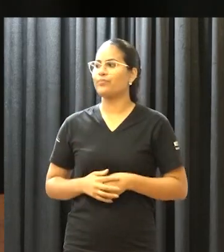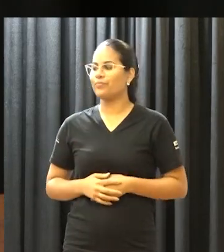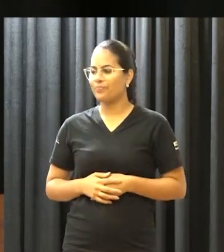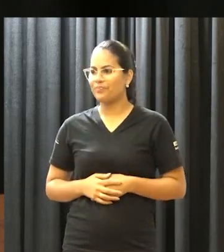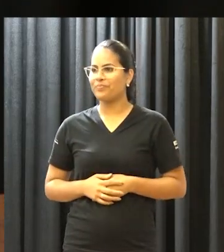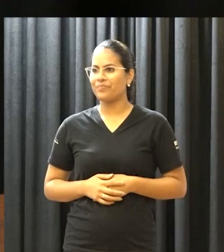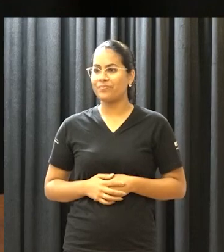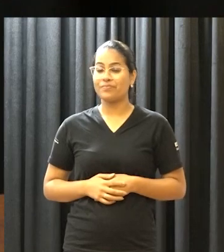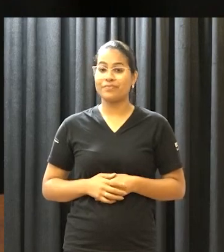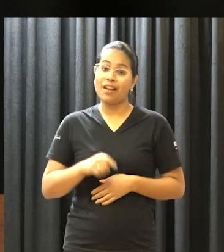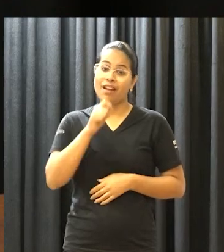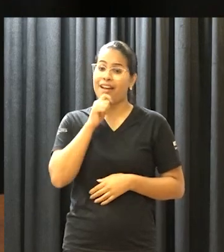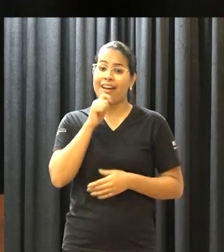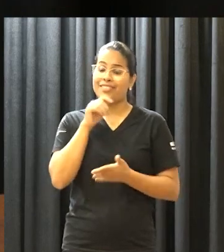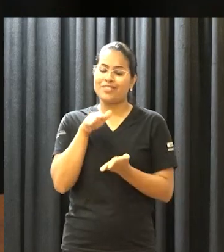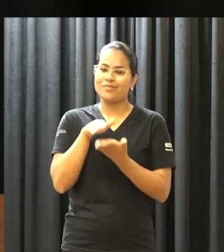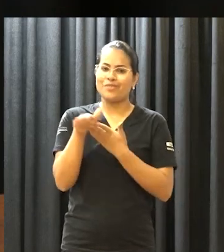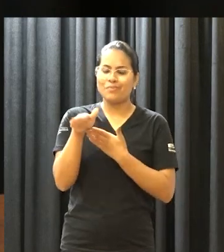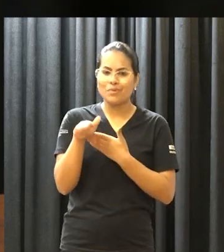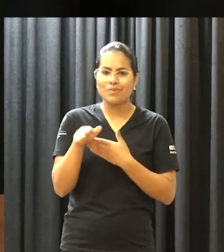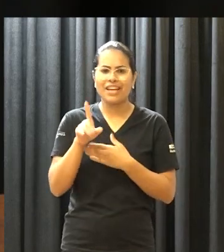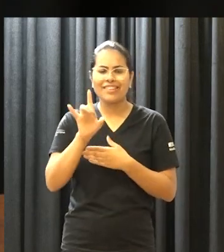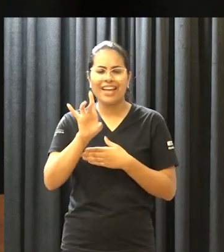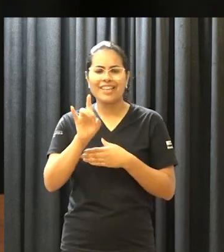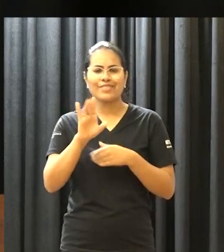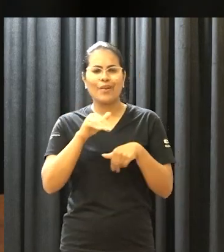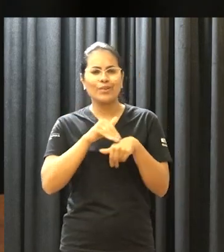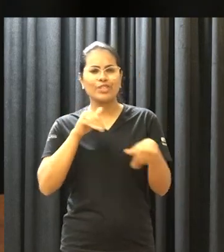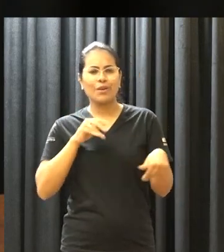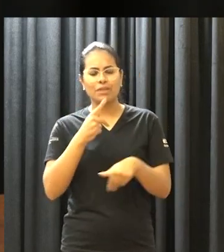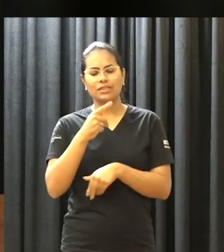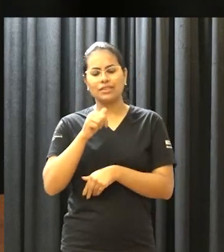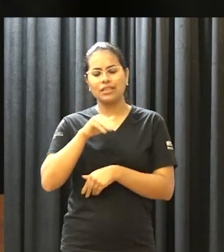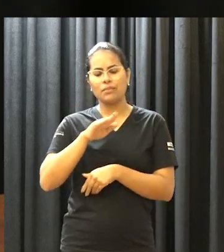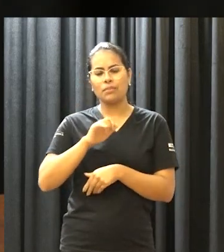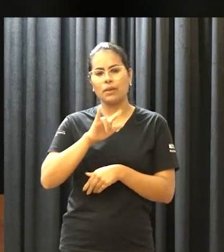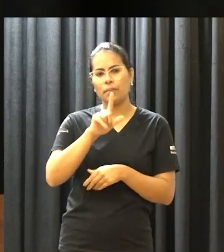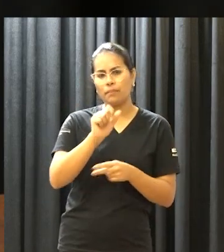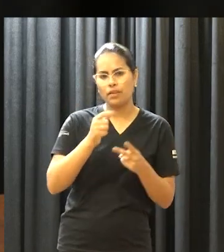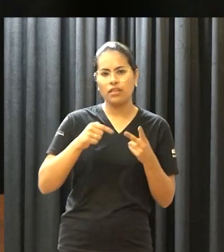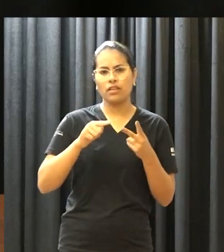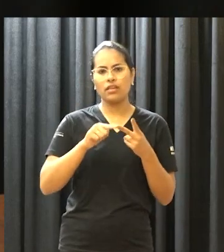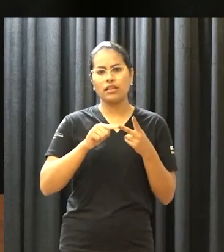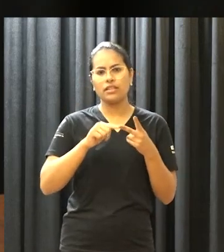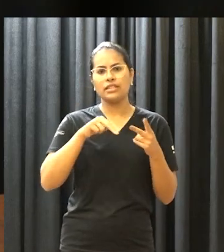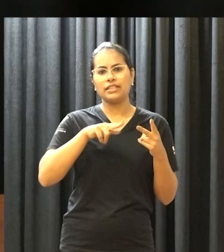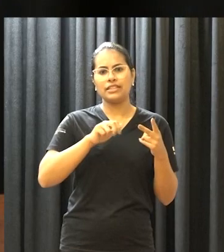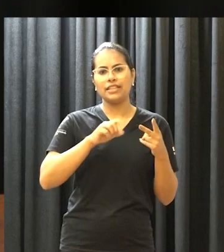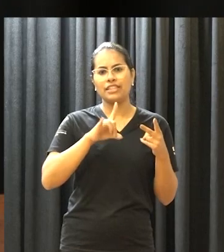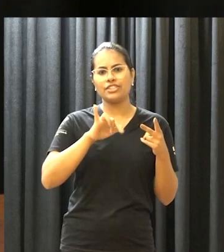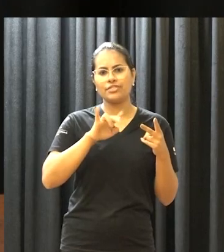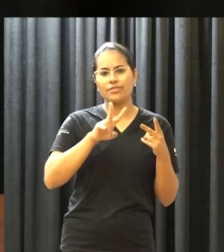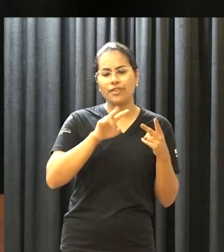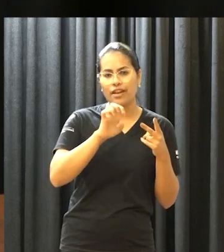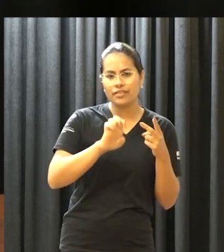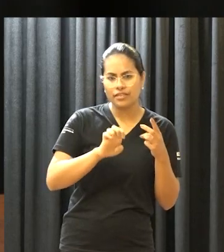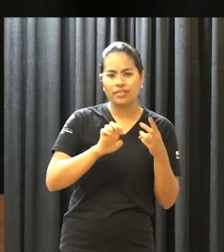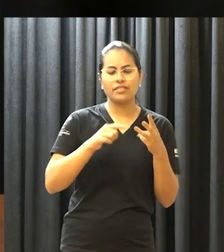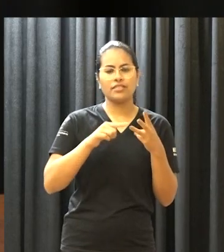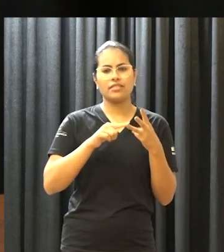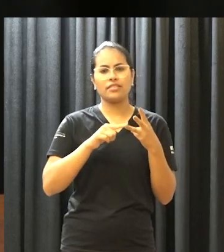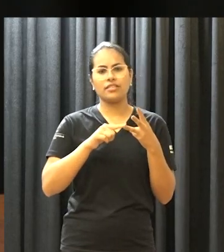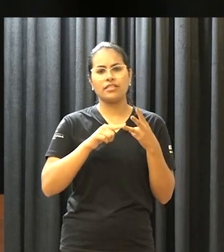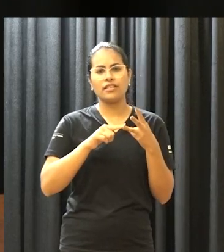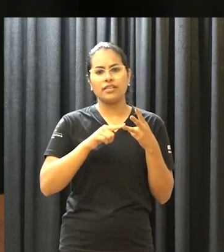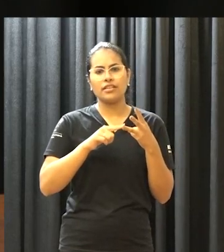ainda. Esse é o chamado que a Pâmela, a Nádia e a Marivete nos fizeram para a gente participar de um seminário, que elas